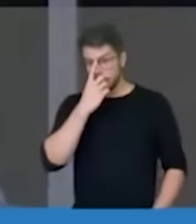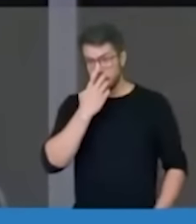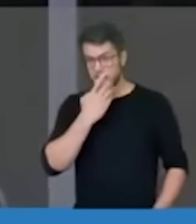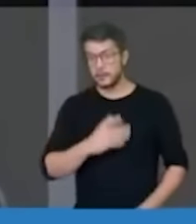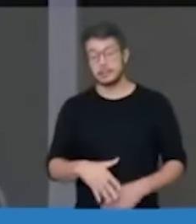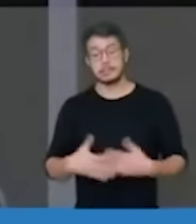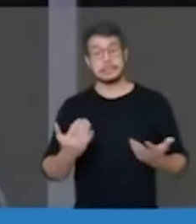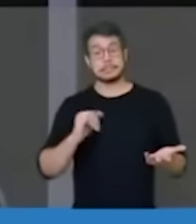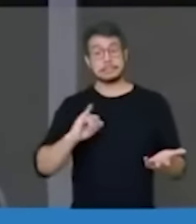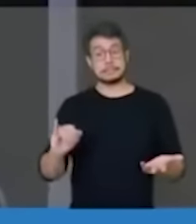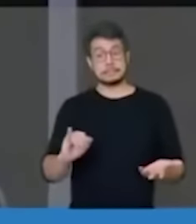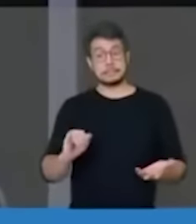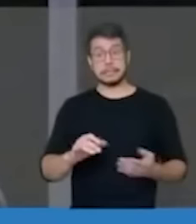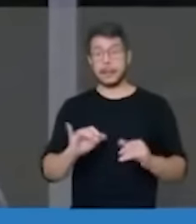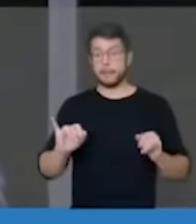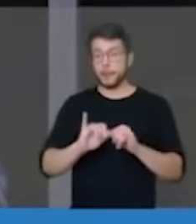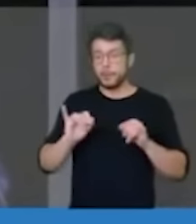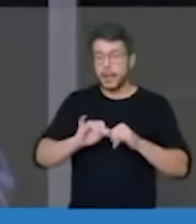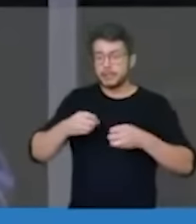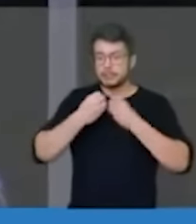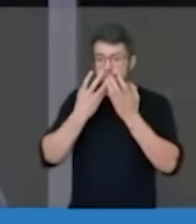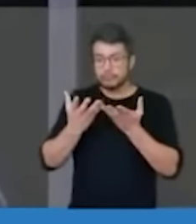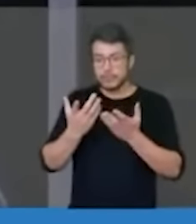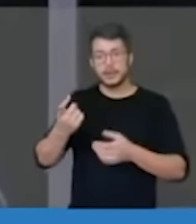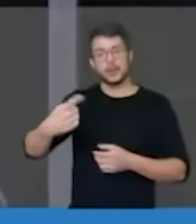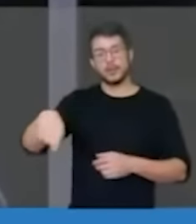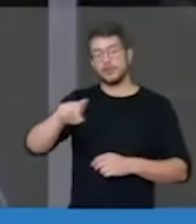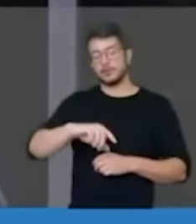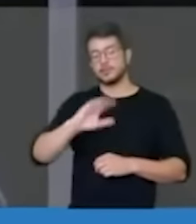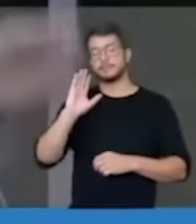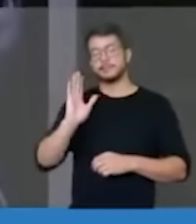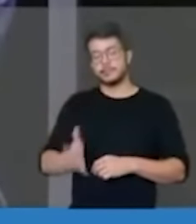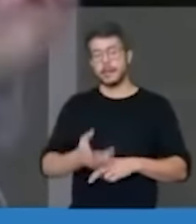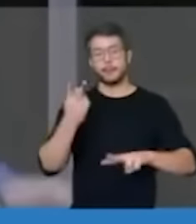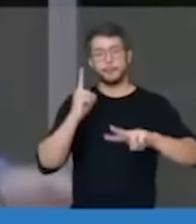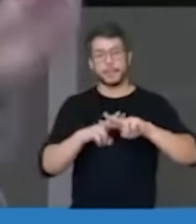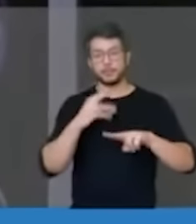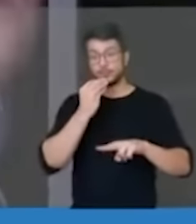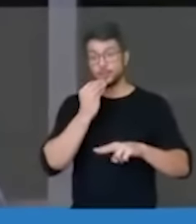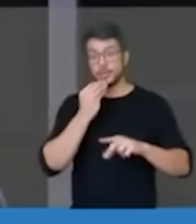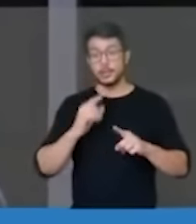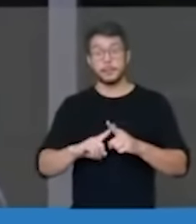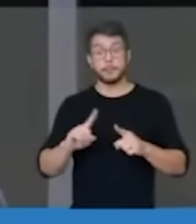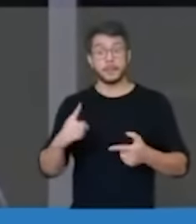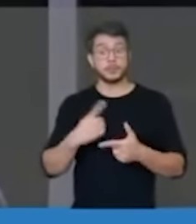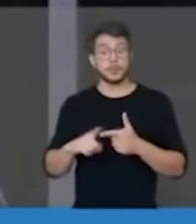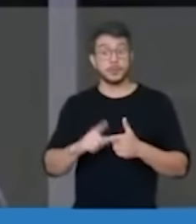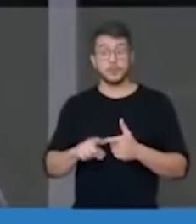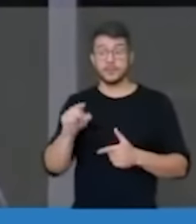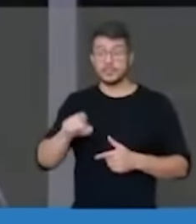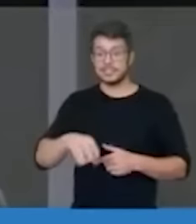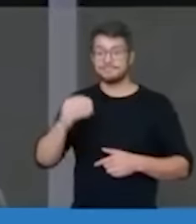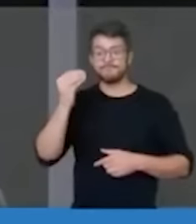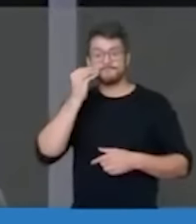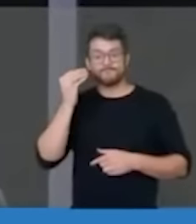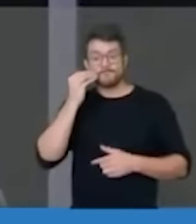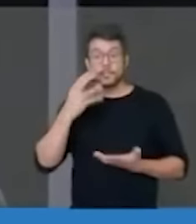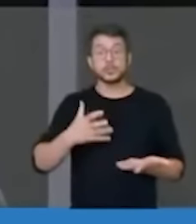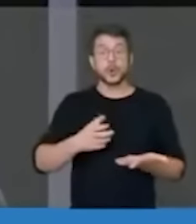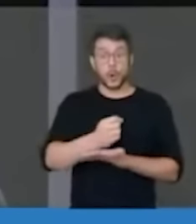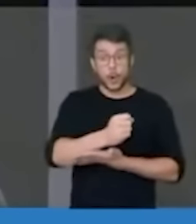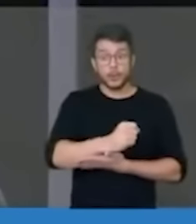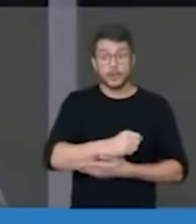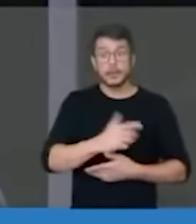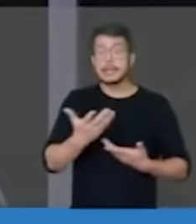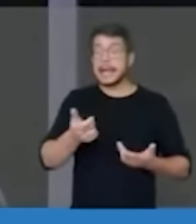falar besteira, vocês já estavam tudo presos. O problema é porque vocês queriam consumar um golpe. E querem